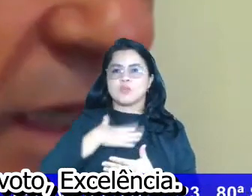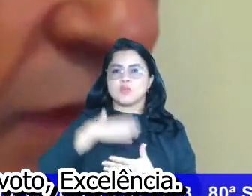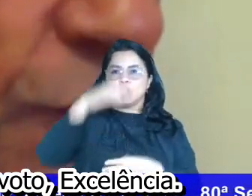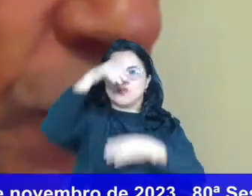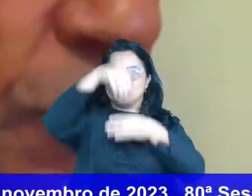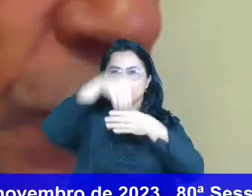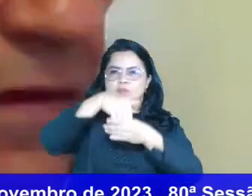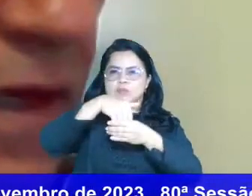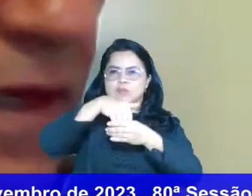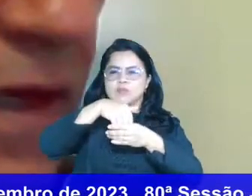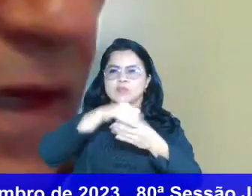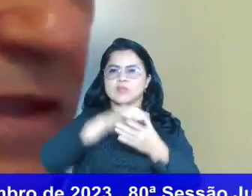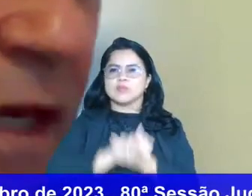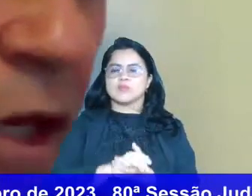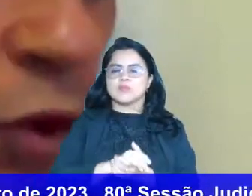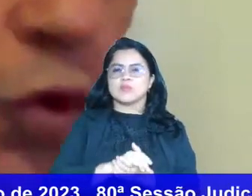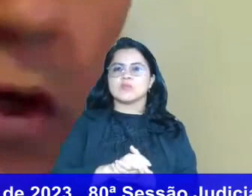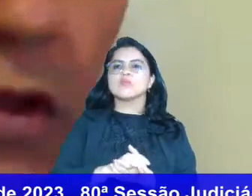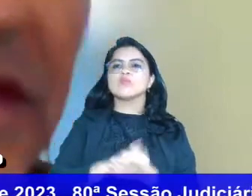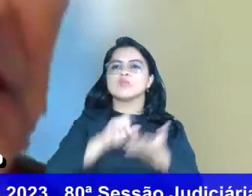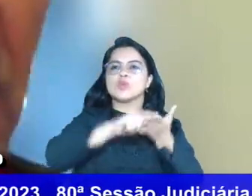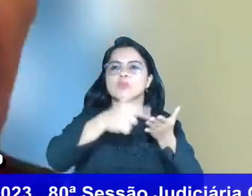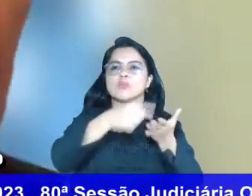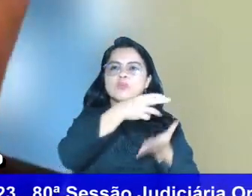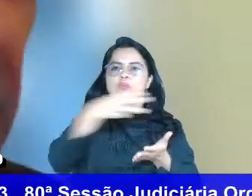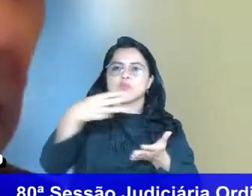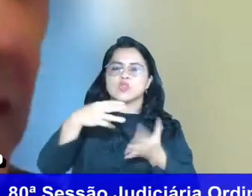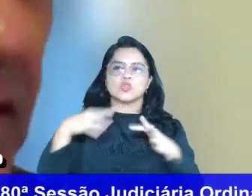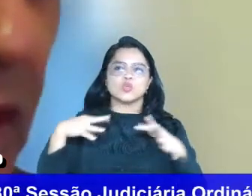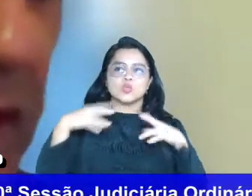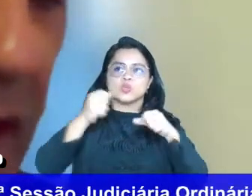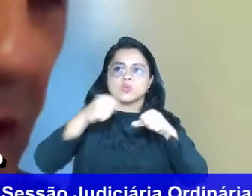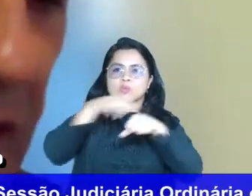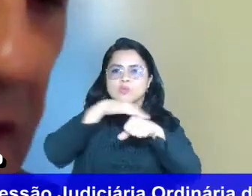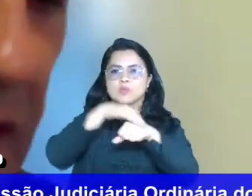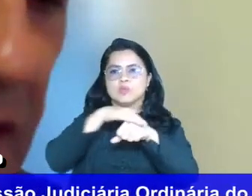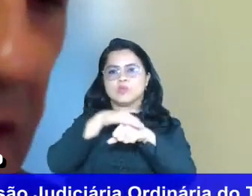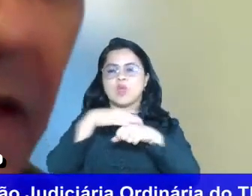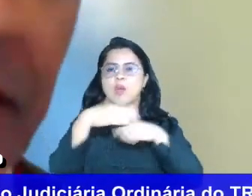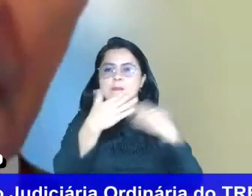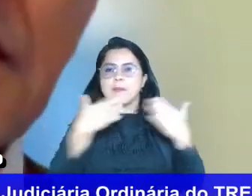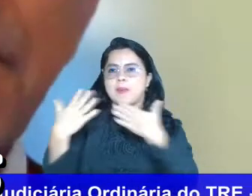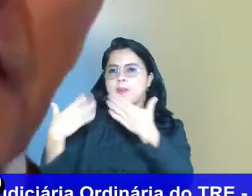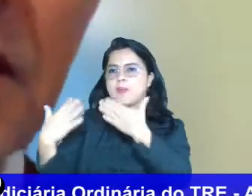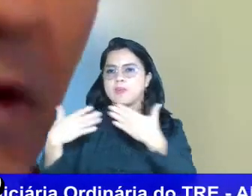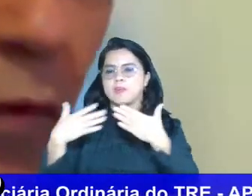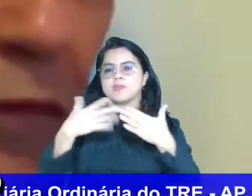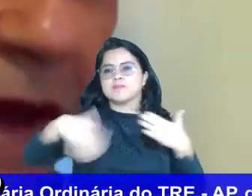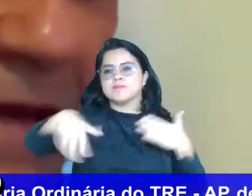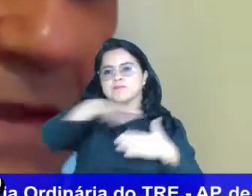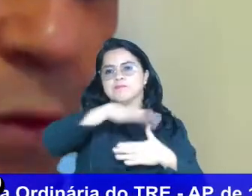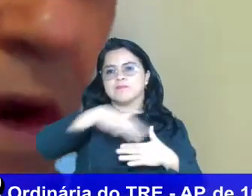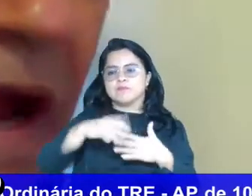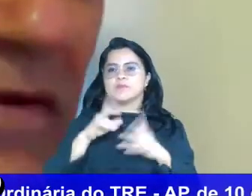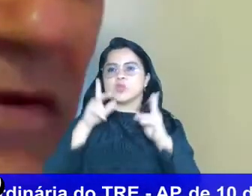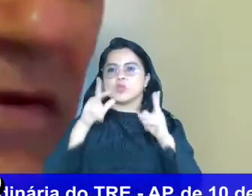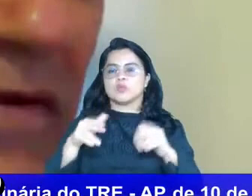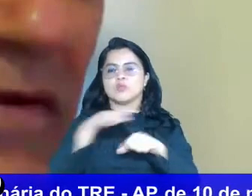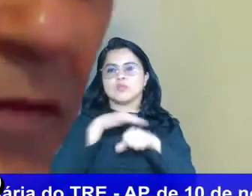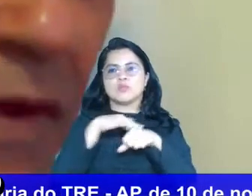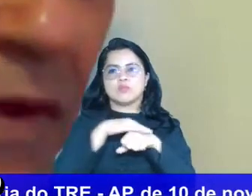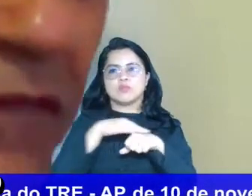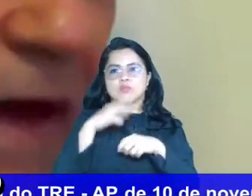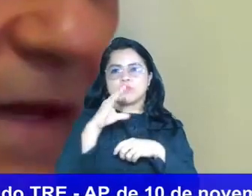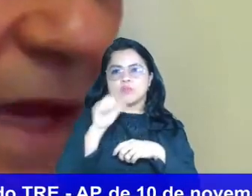voto, Excelência, na folha 36, todo esse diálogo estabelecido entre eles. Nessa mesma conversa, o